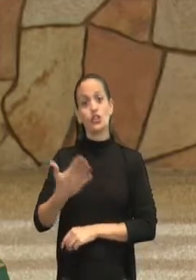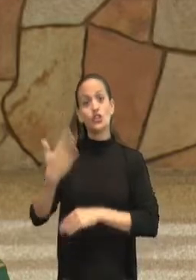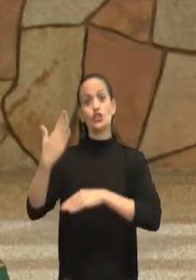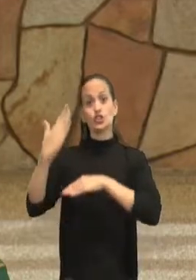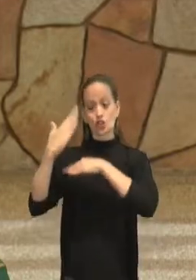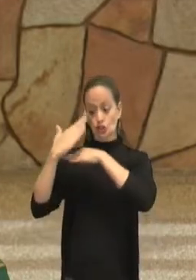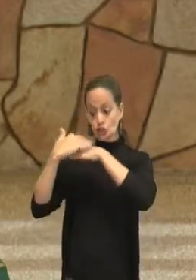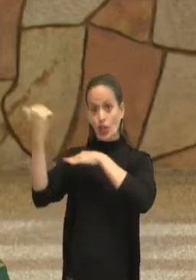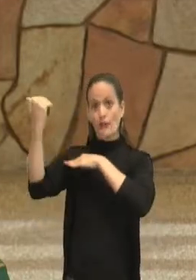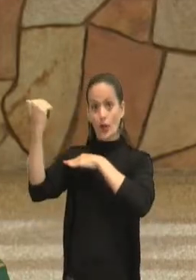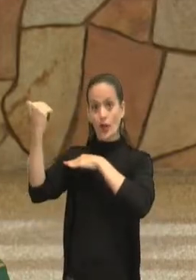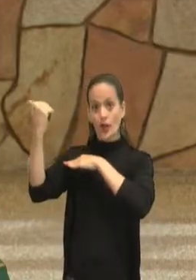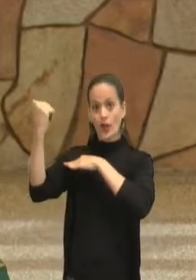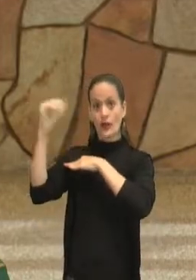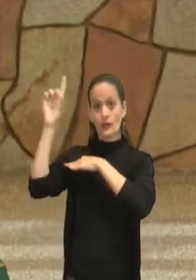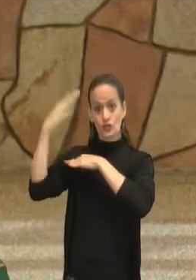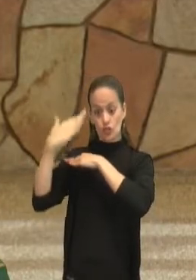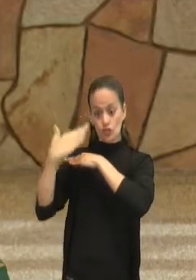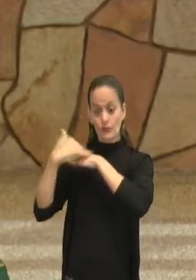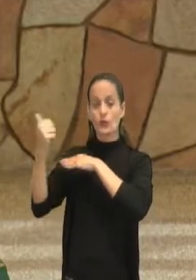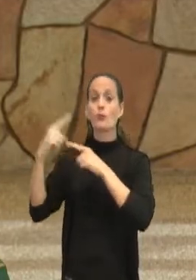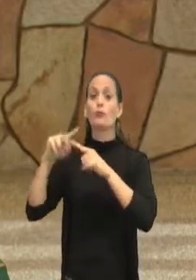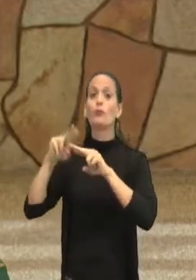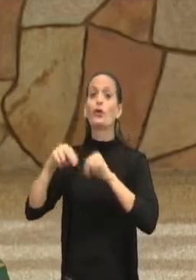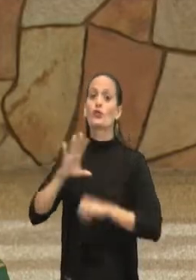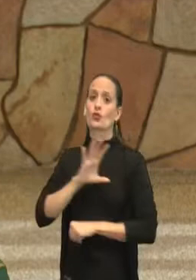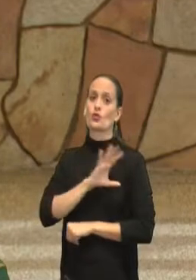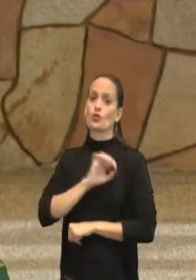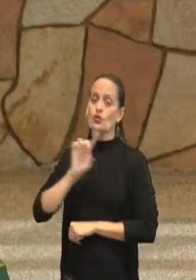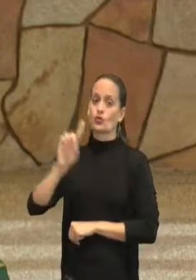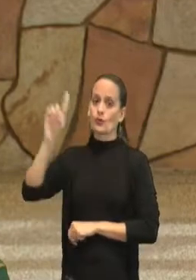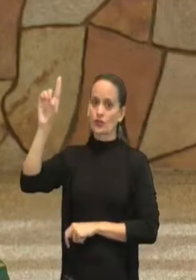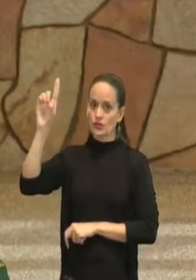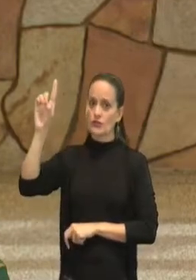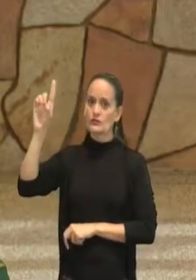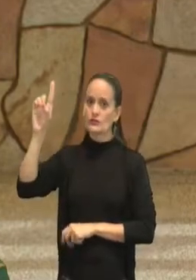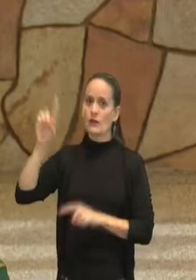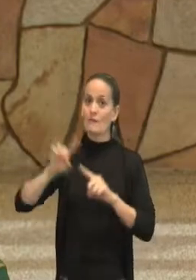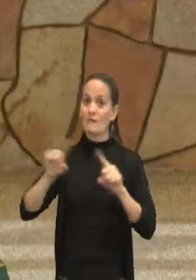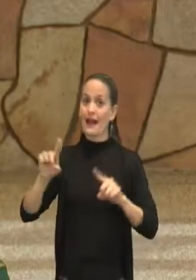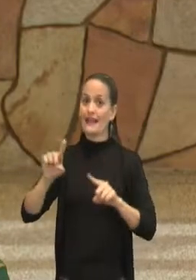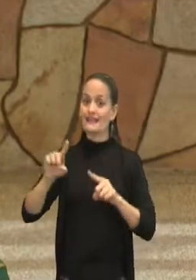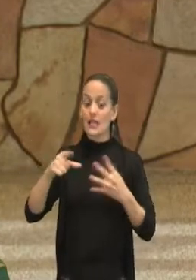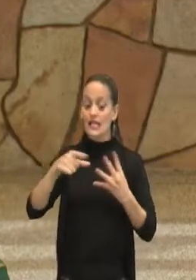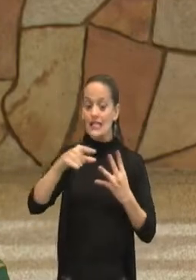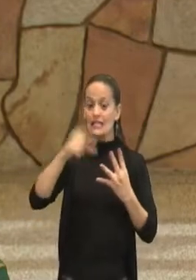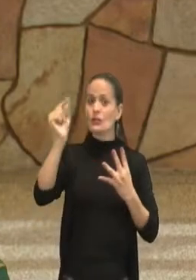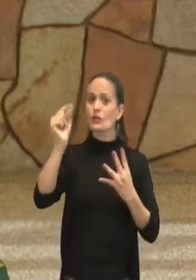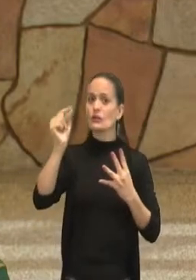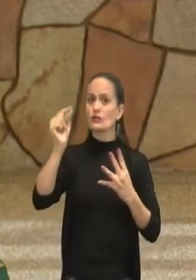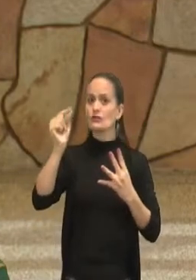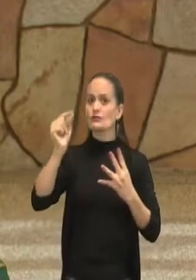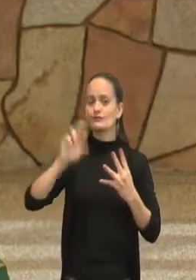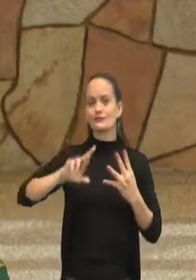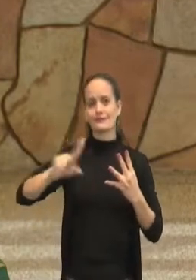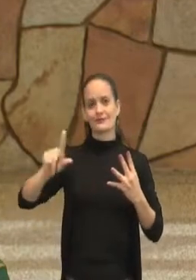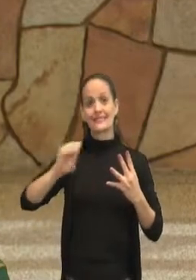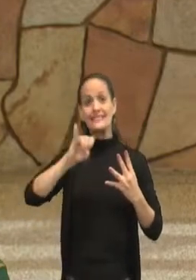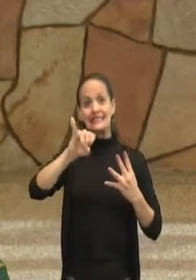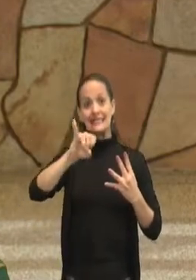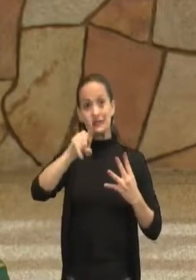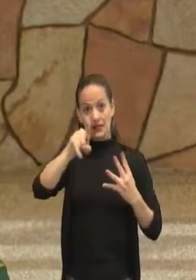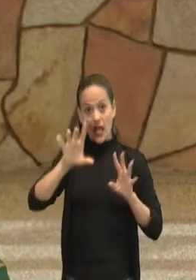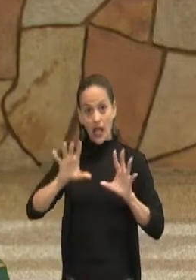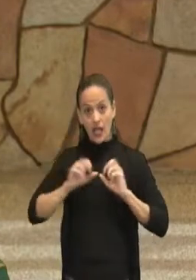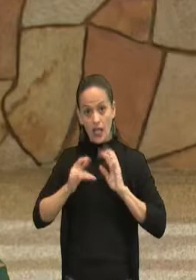todos vão ser chamados por causa do amor de Deus, mas o critério para os escolhidos é só aquele que